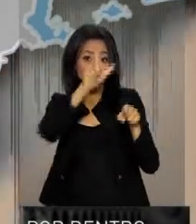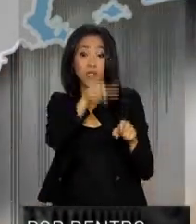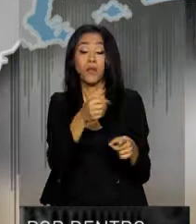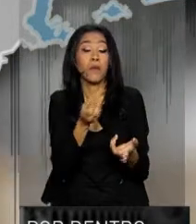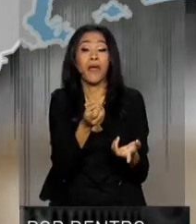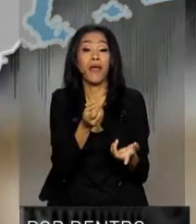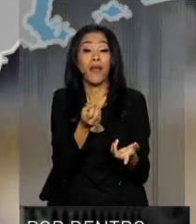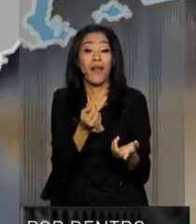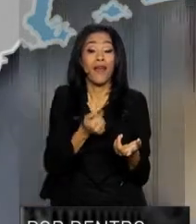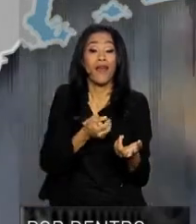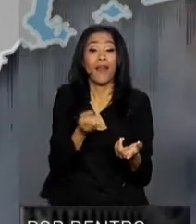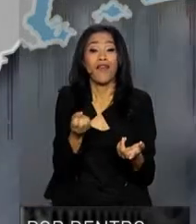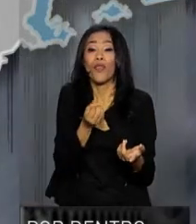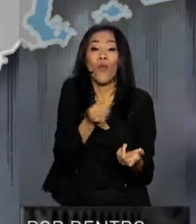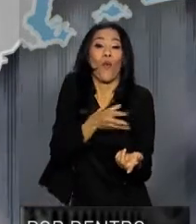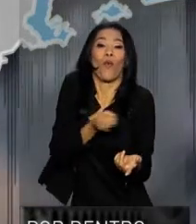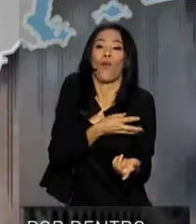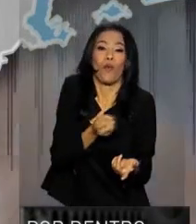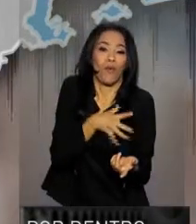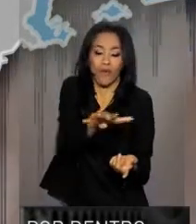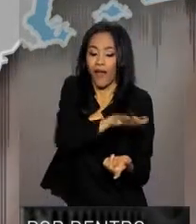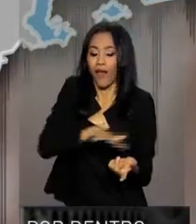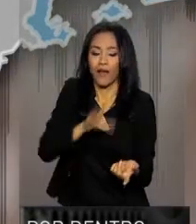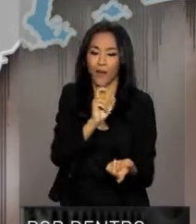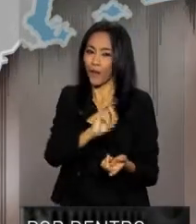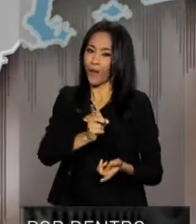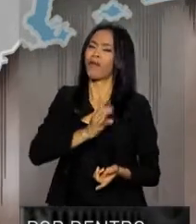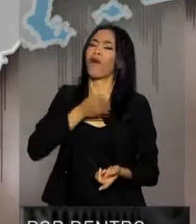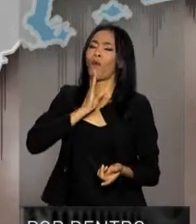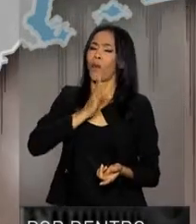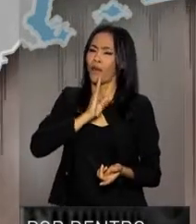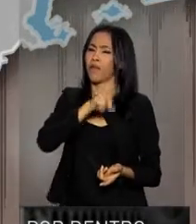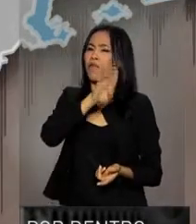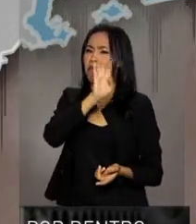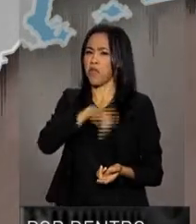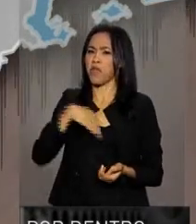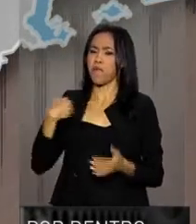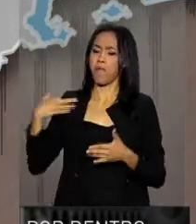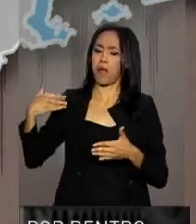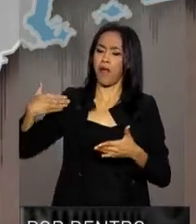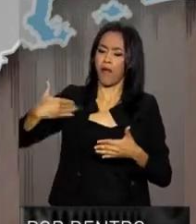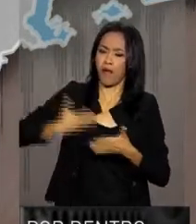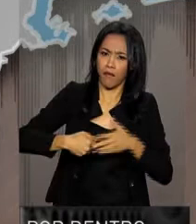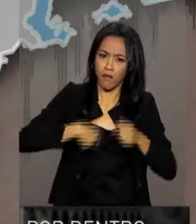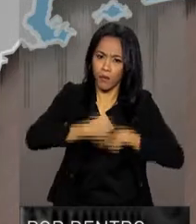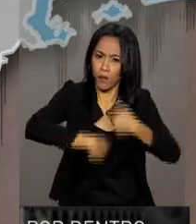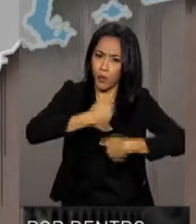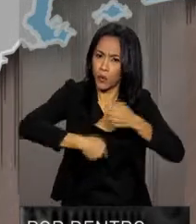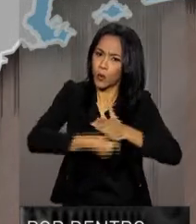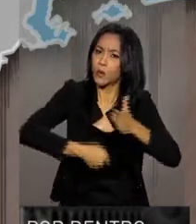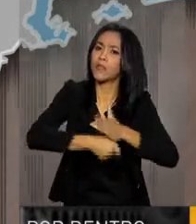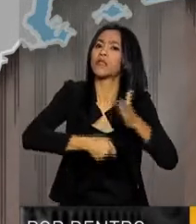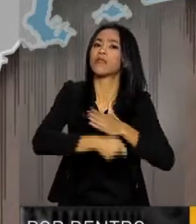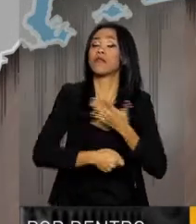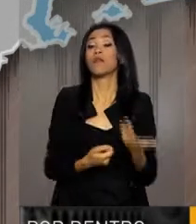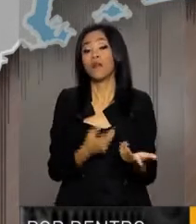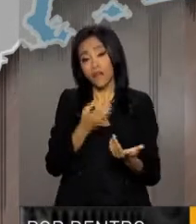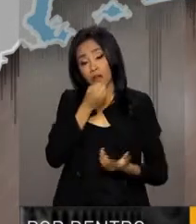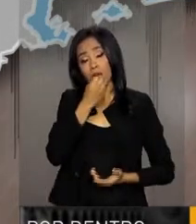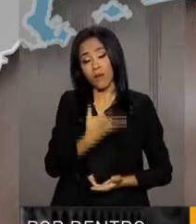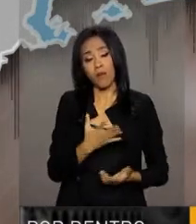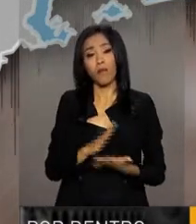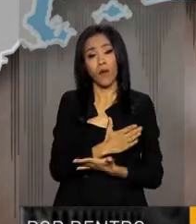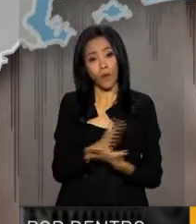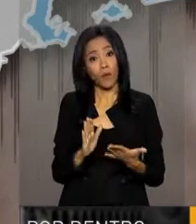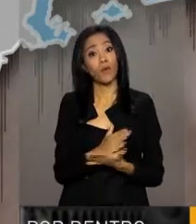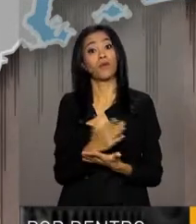sei da sua batalha e pelo meio ambiente em que tenho muito pouco valor essa luta pra alguns brasileiros mas para